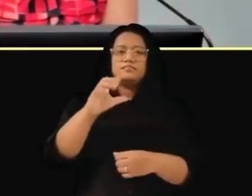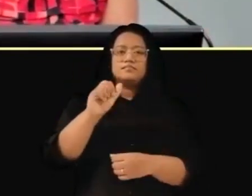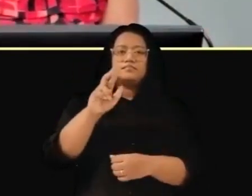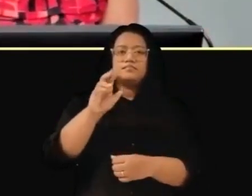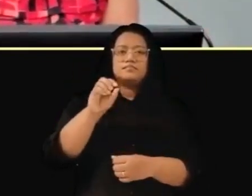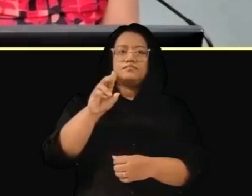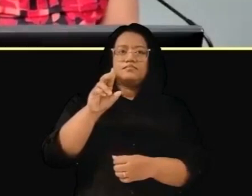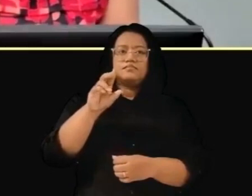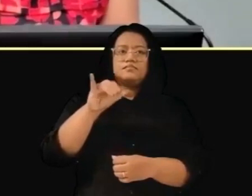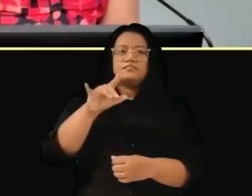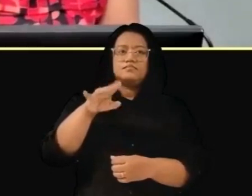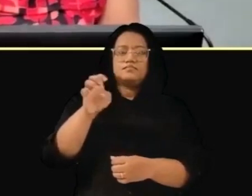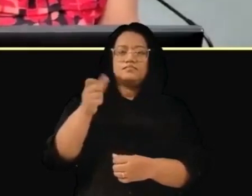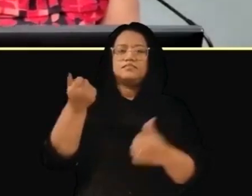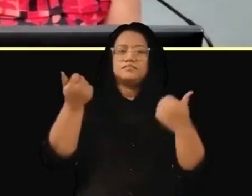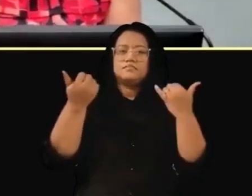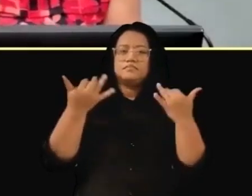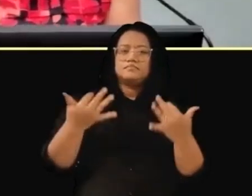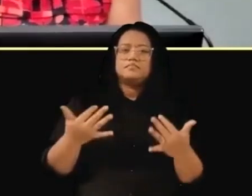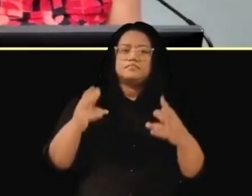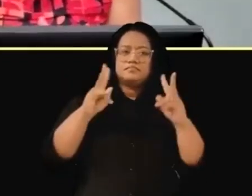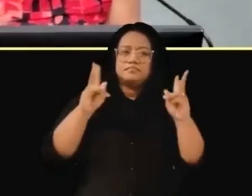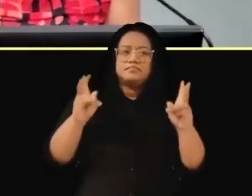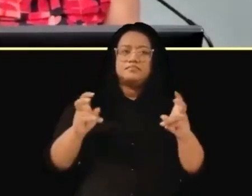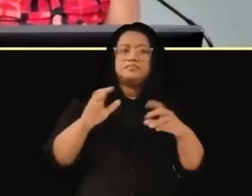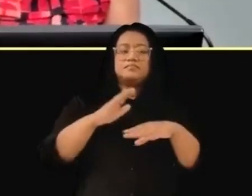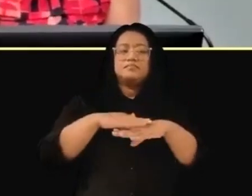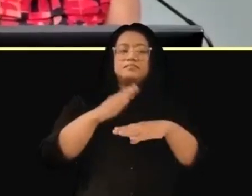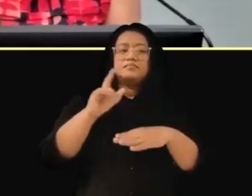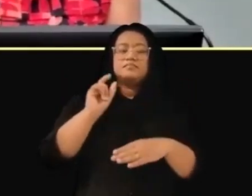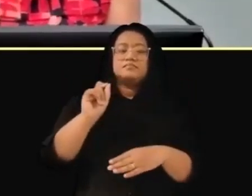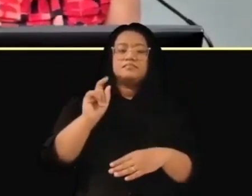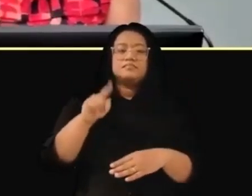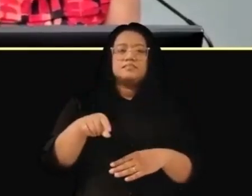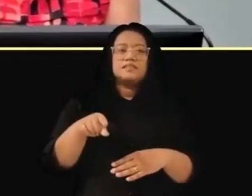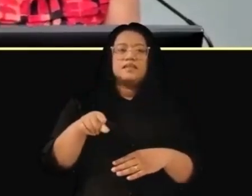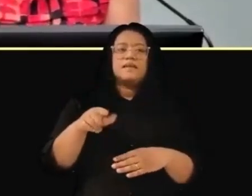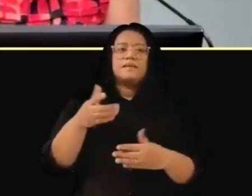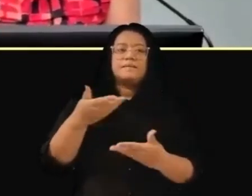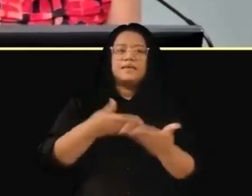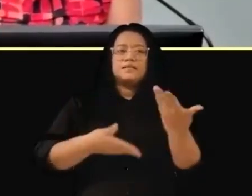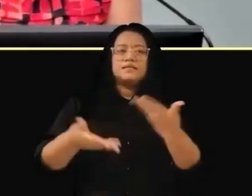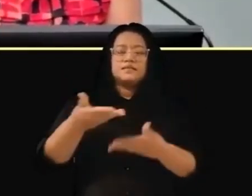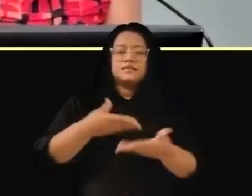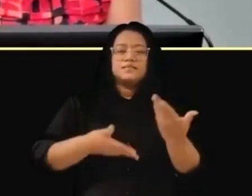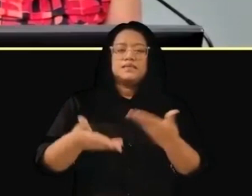isso, mas talvez até como uma participação